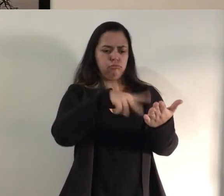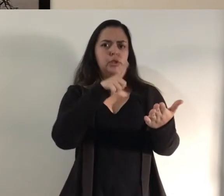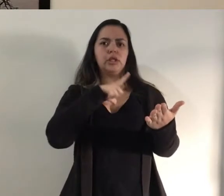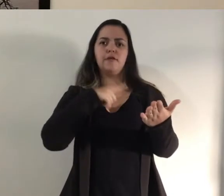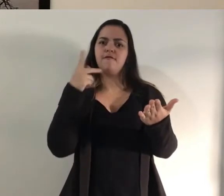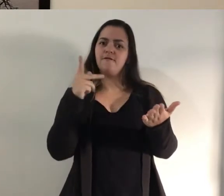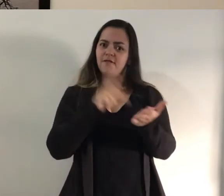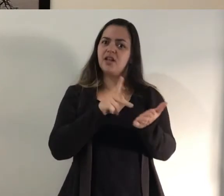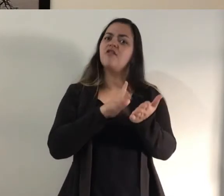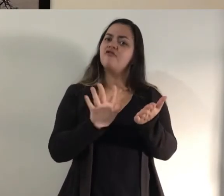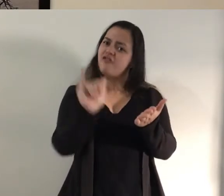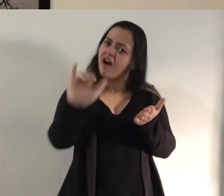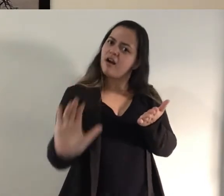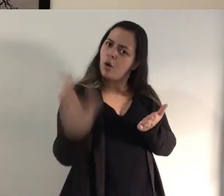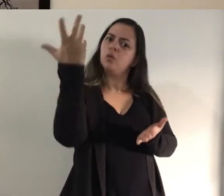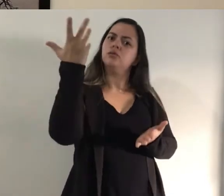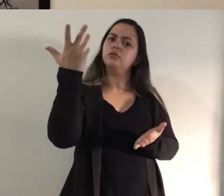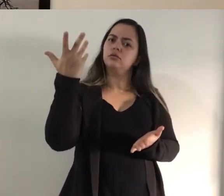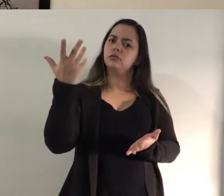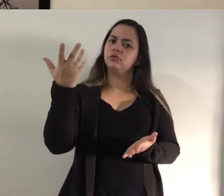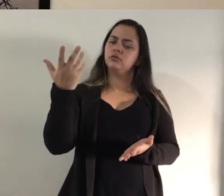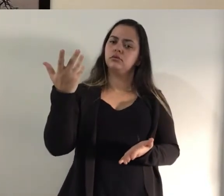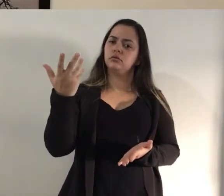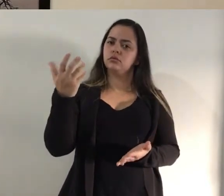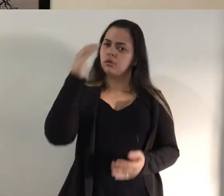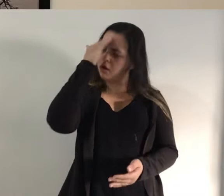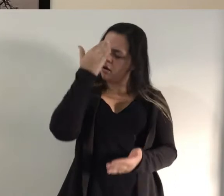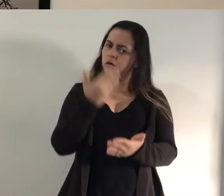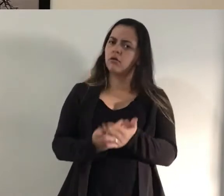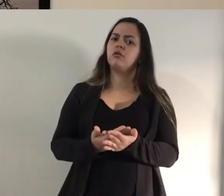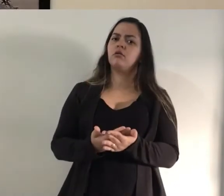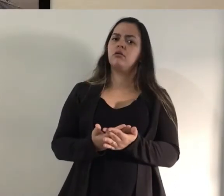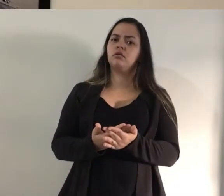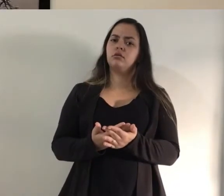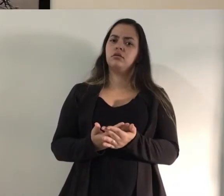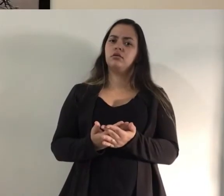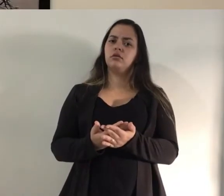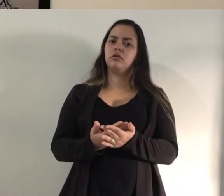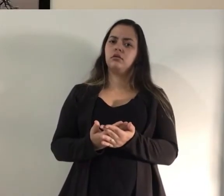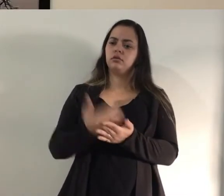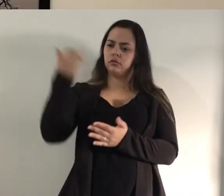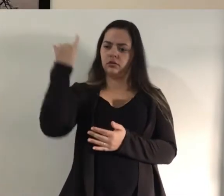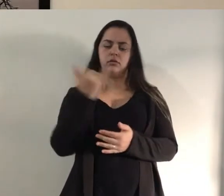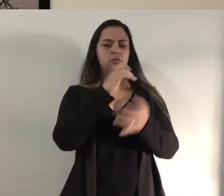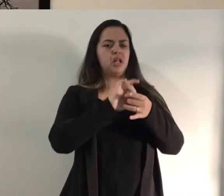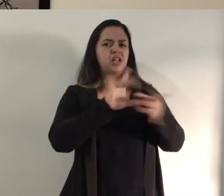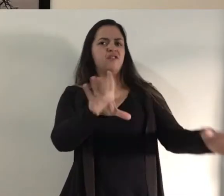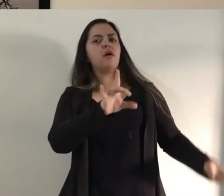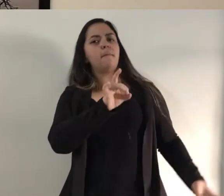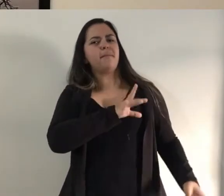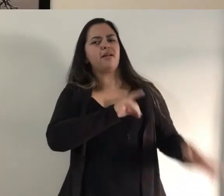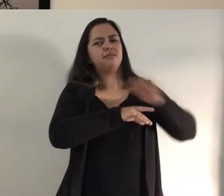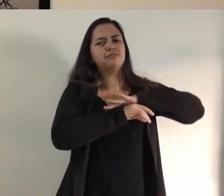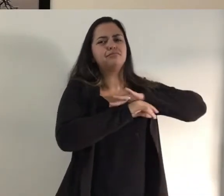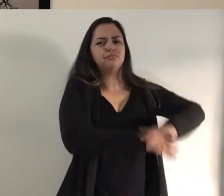cabalmente. Crer naquilo que Ele disse vai nos livrar do domínio do medo, da tristeza, da ansiedade e de tantas